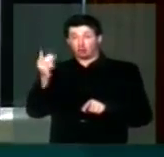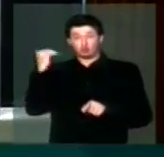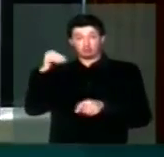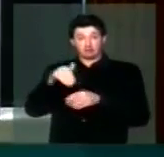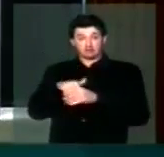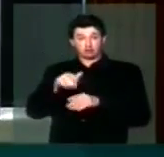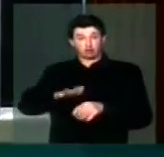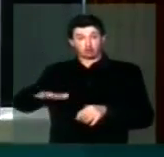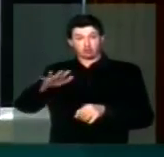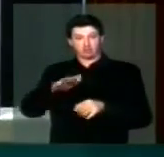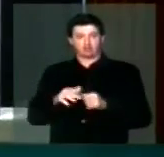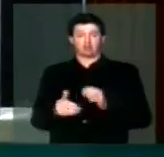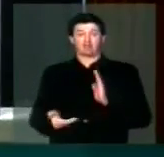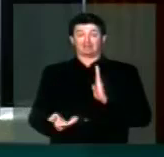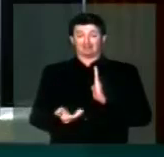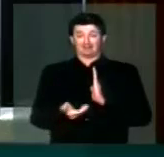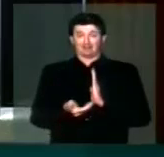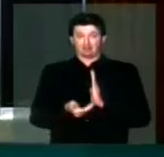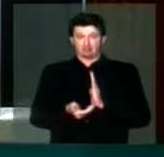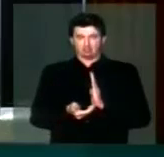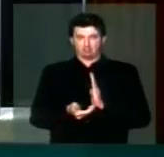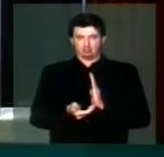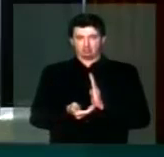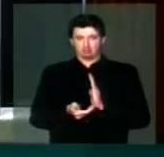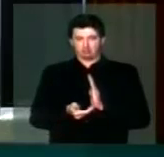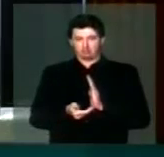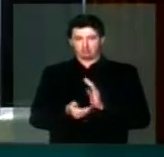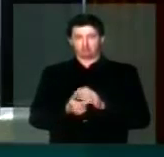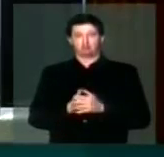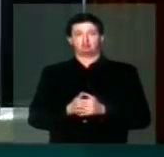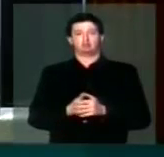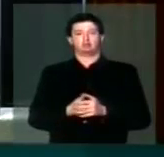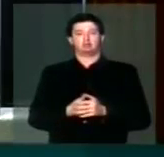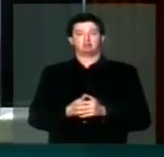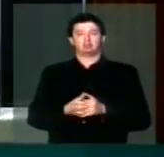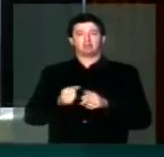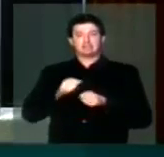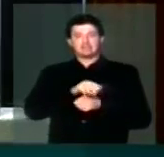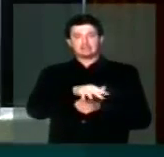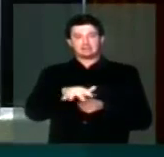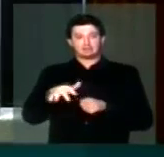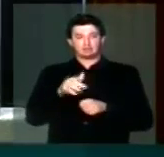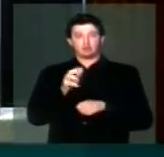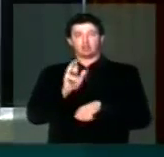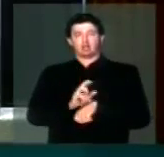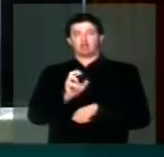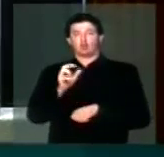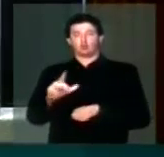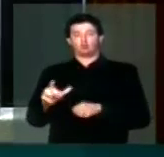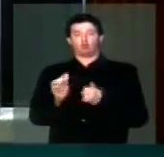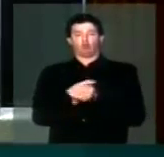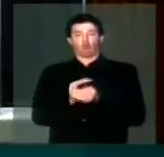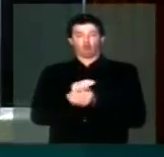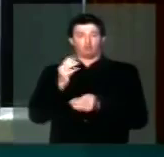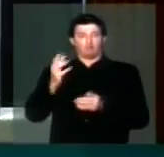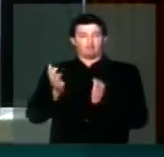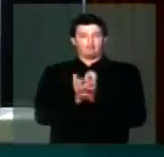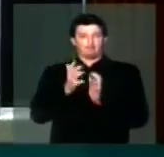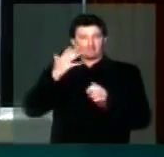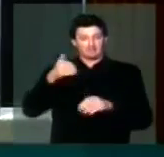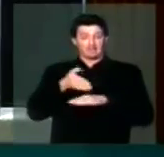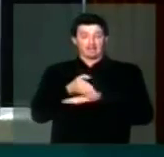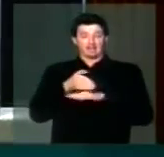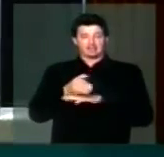última eleição geral para a Câmara dos Deputados para efeito de distribuição dos recursos do fundo partidário e do